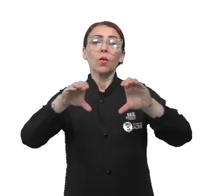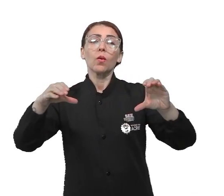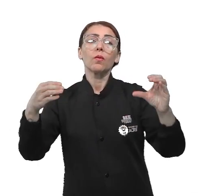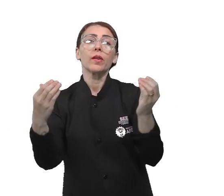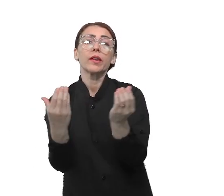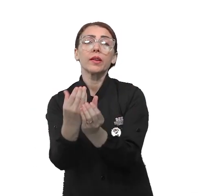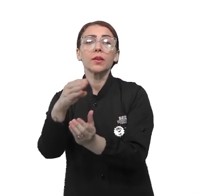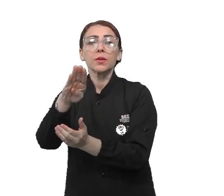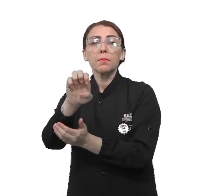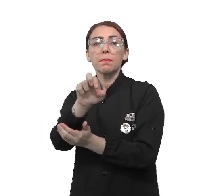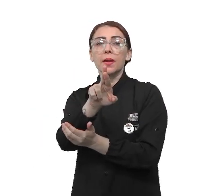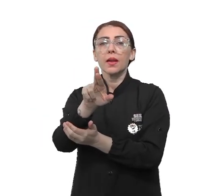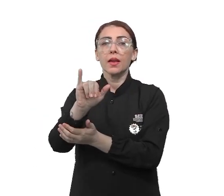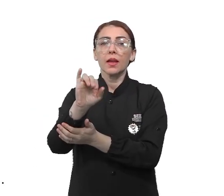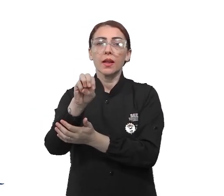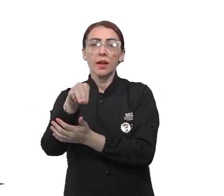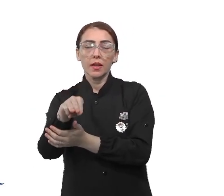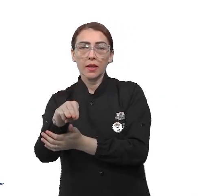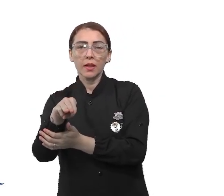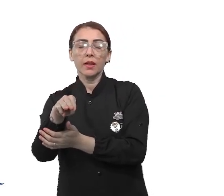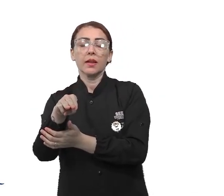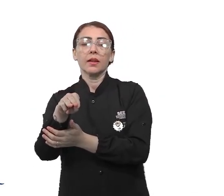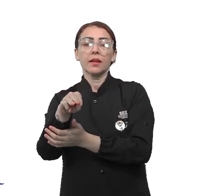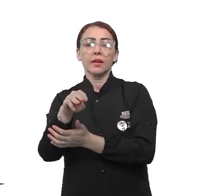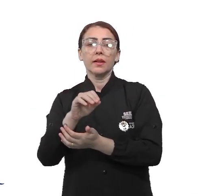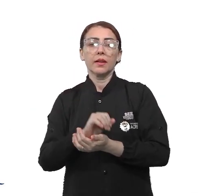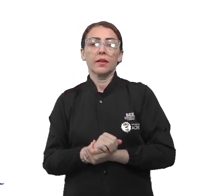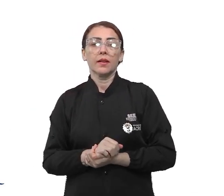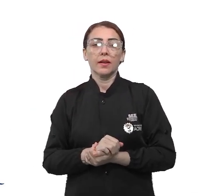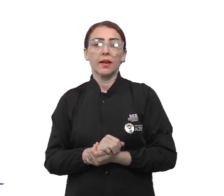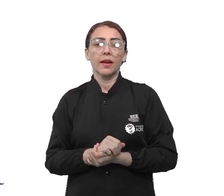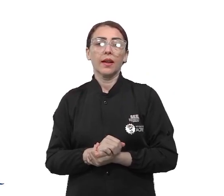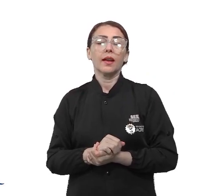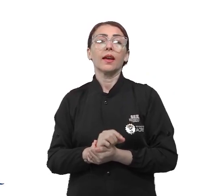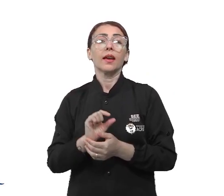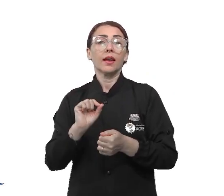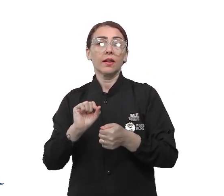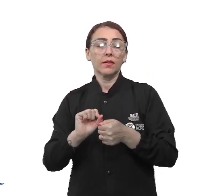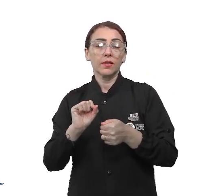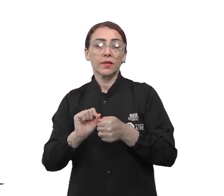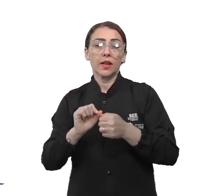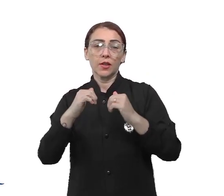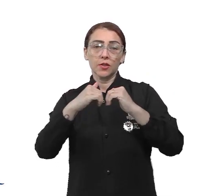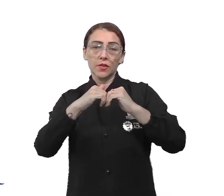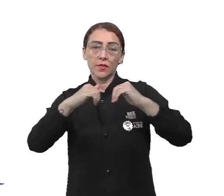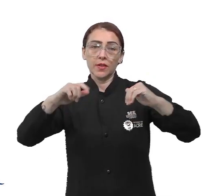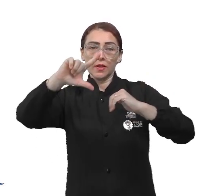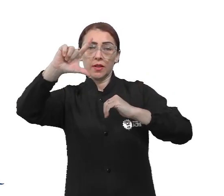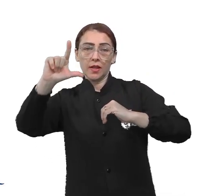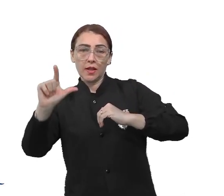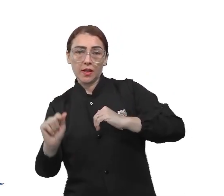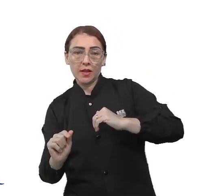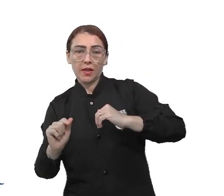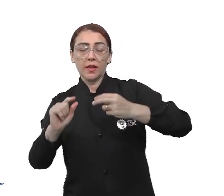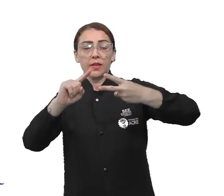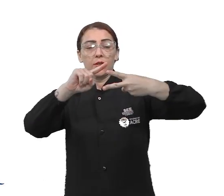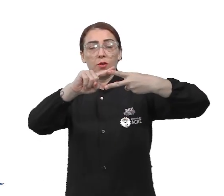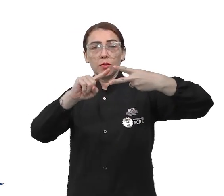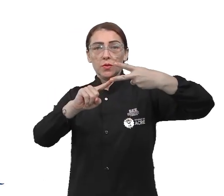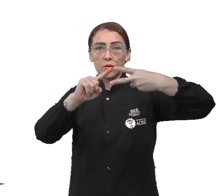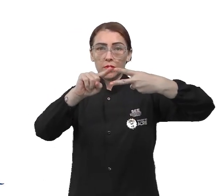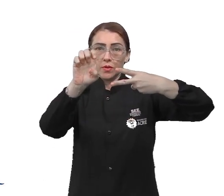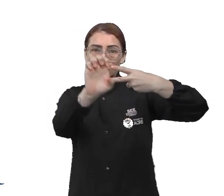de Berlim. A Conferência de Berlim, pessoal, ela formaliza a divisão da África entre essas